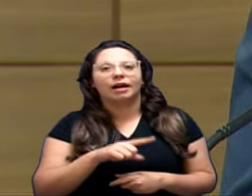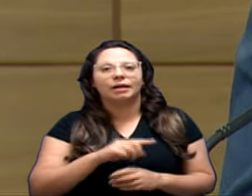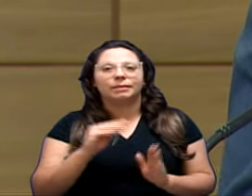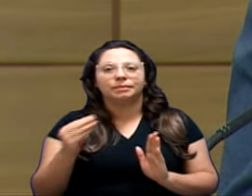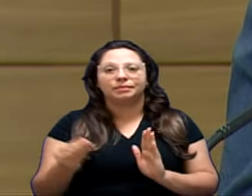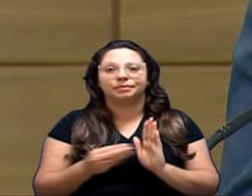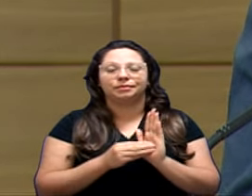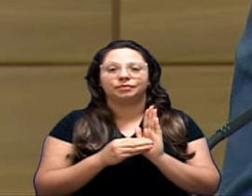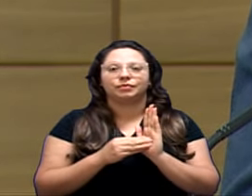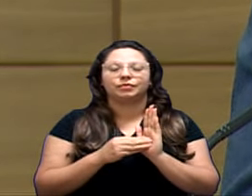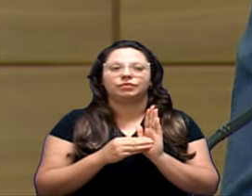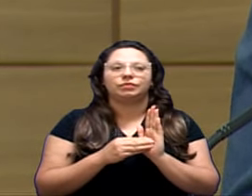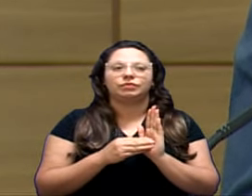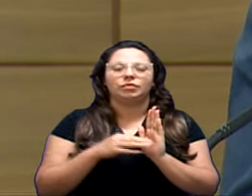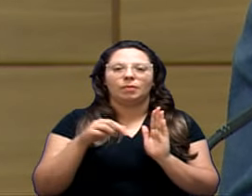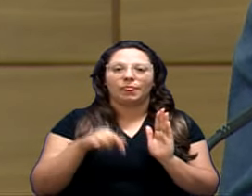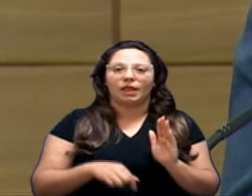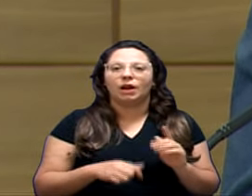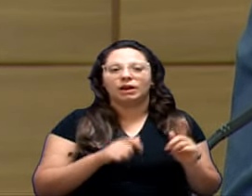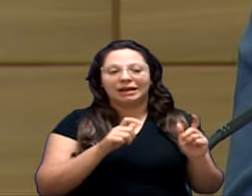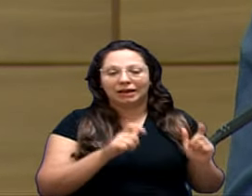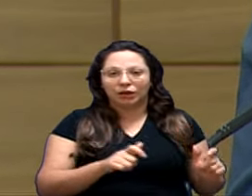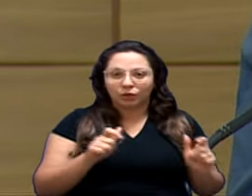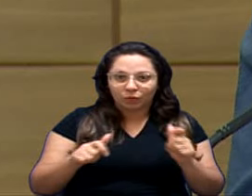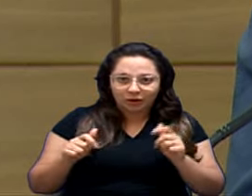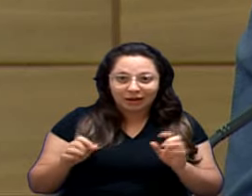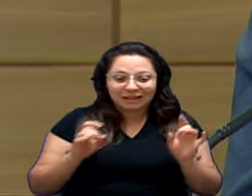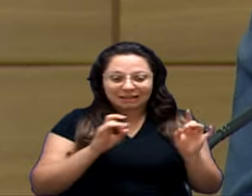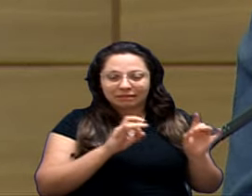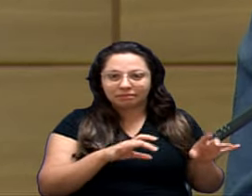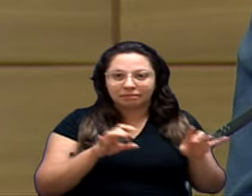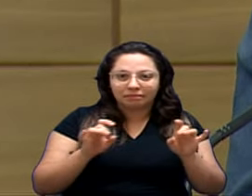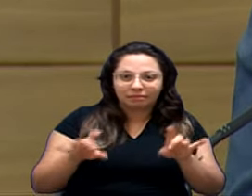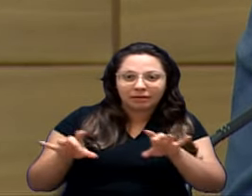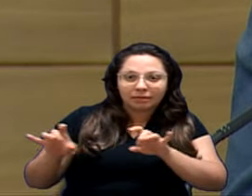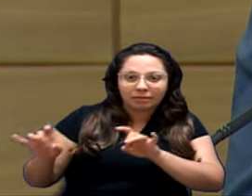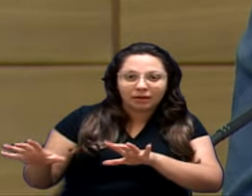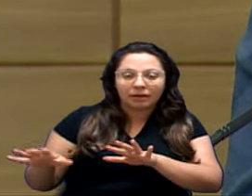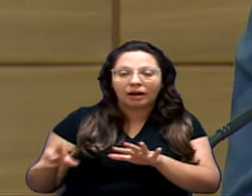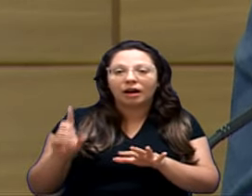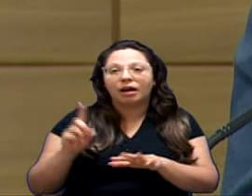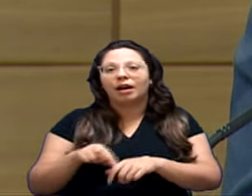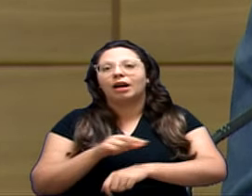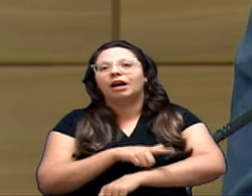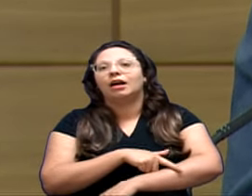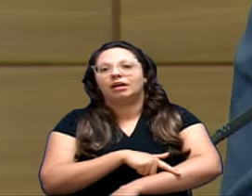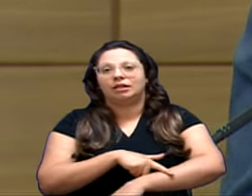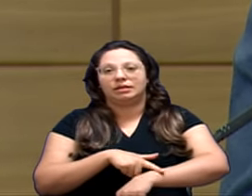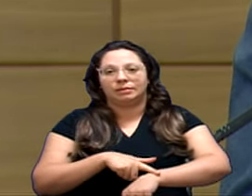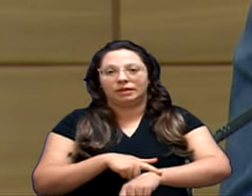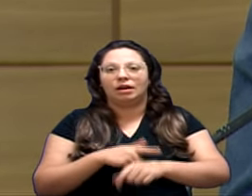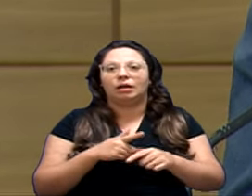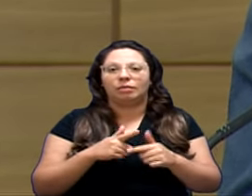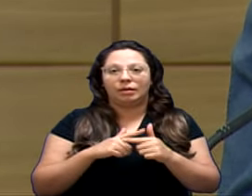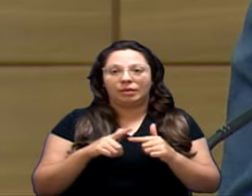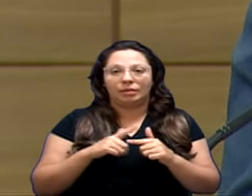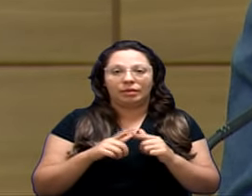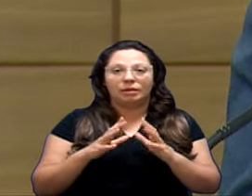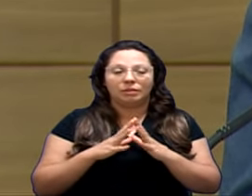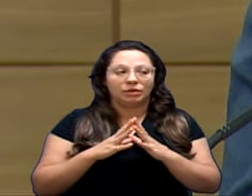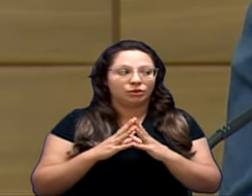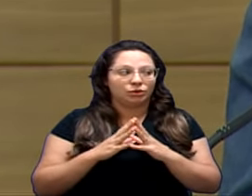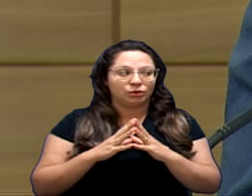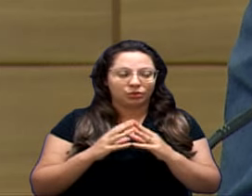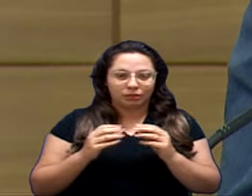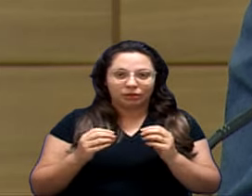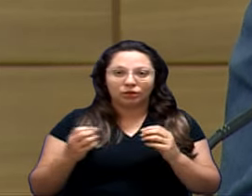implantação nesses trechos eles vão ter que respeitar as soluções aprovad novos novos